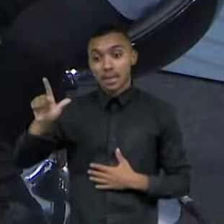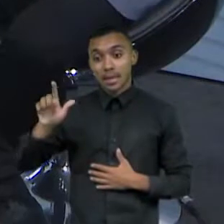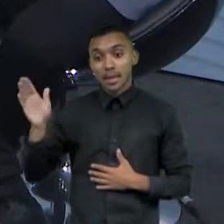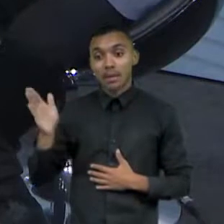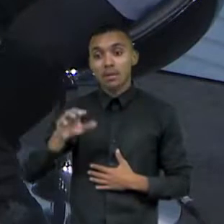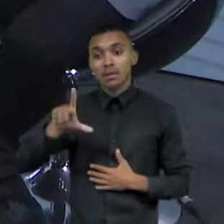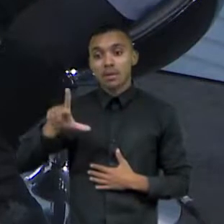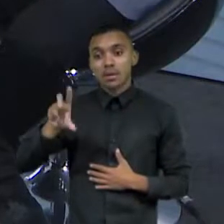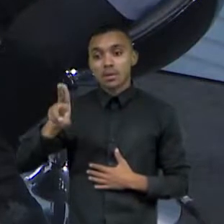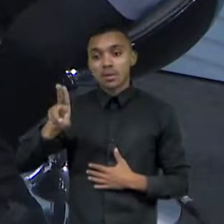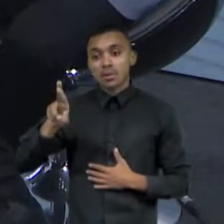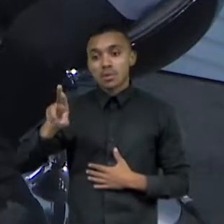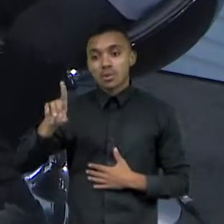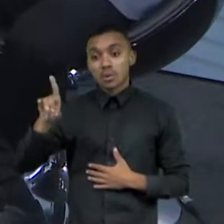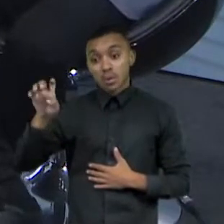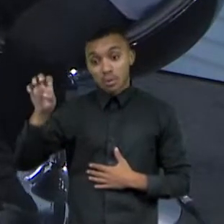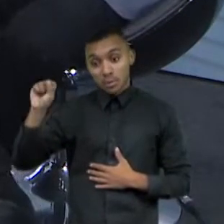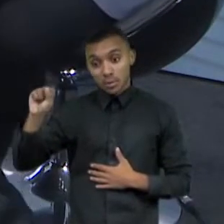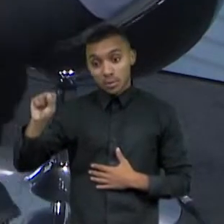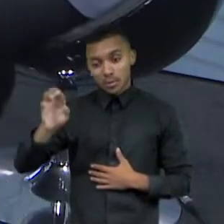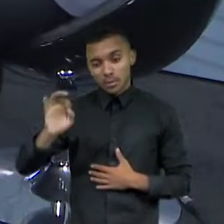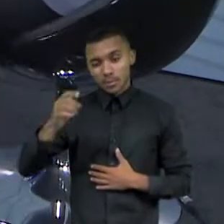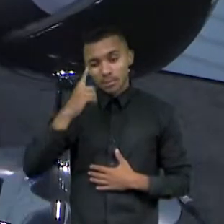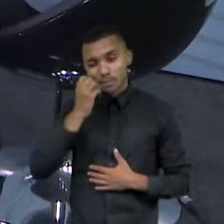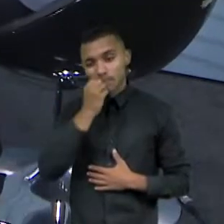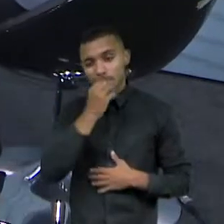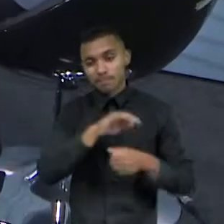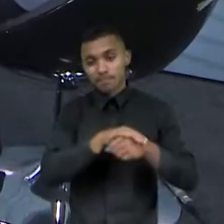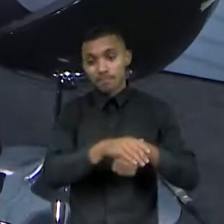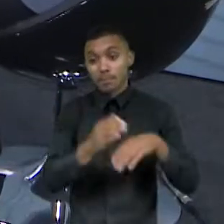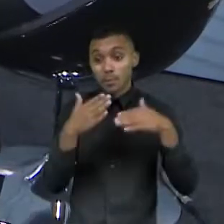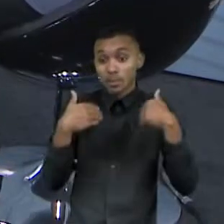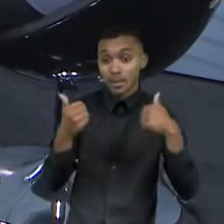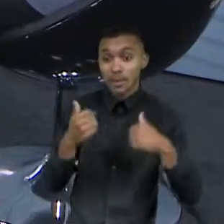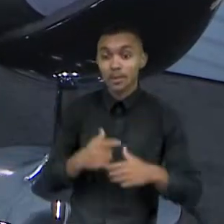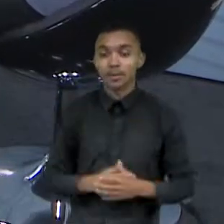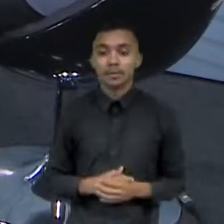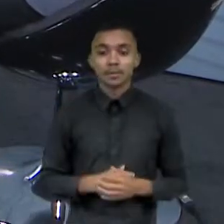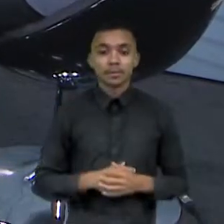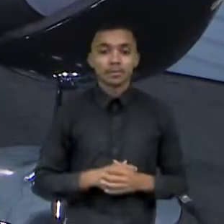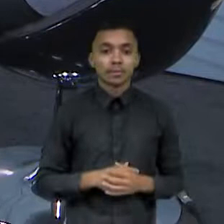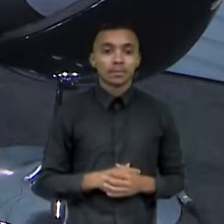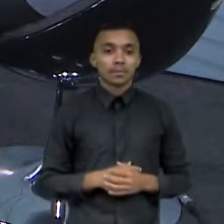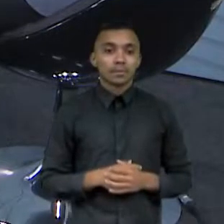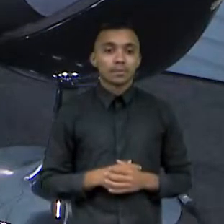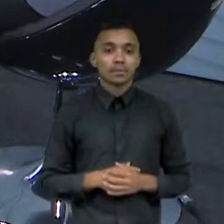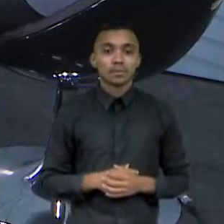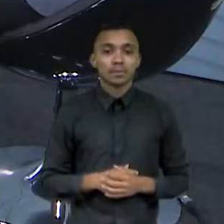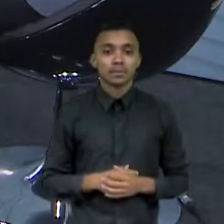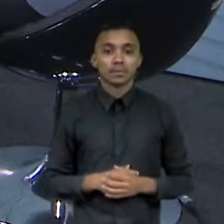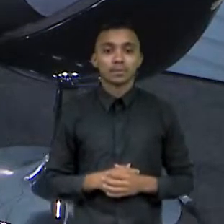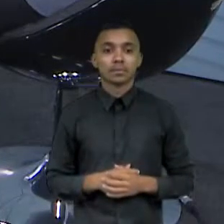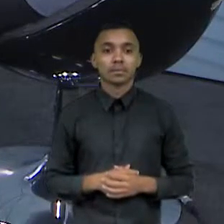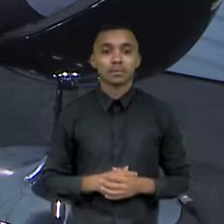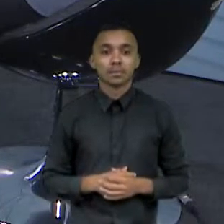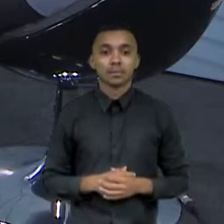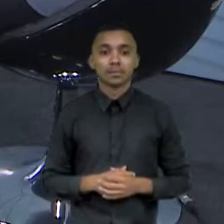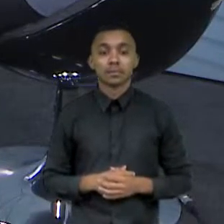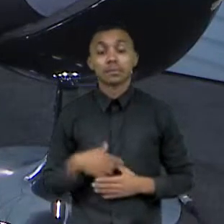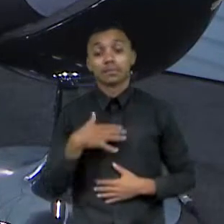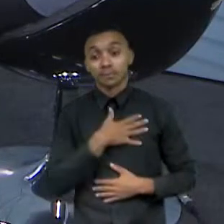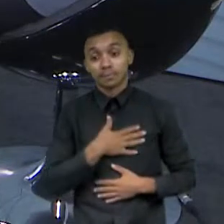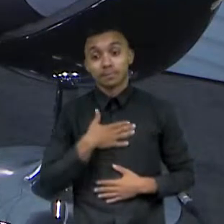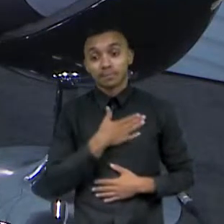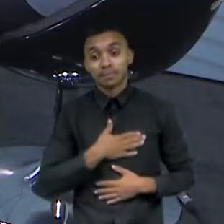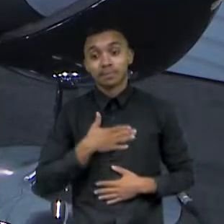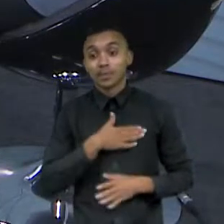quem eu os cumprimento a partir de agora. Muito boa noite. Tudo bem, Miguel? Boa noite. Legal. Tudo bem? Obrigado por ter vindo. É um prazer para a gente